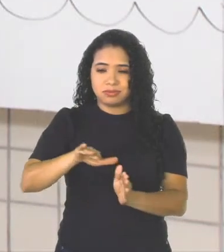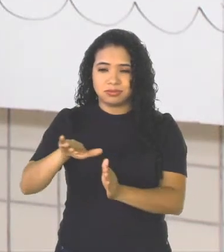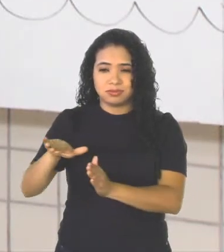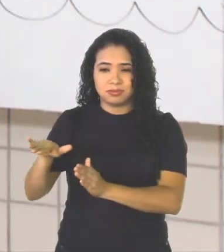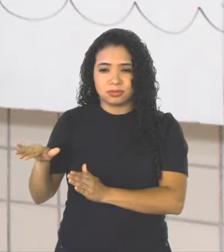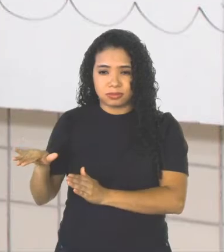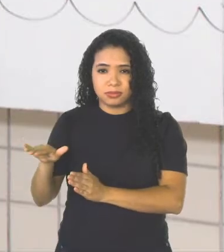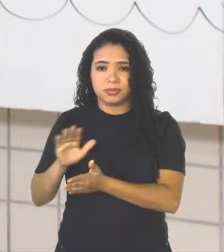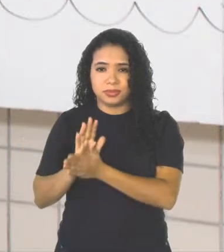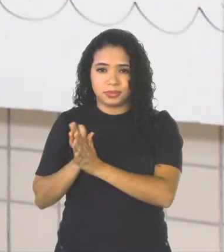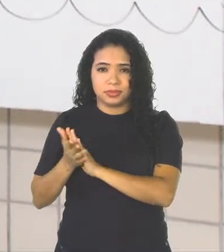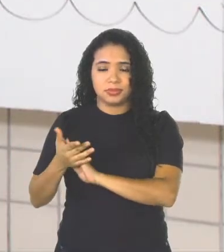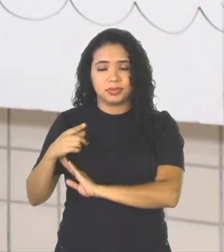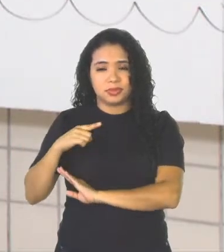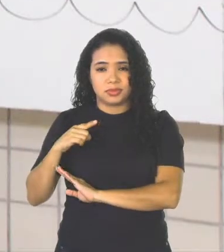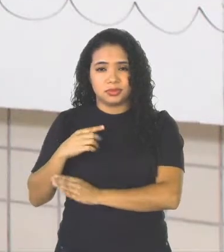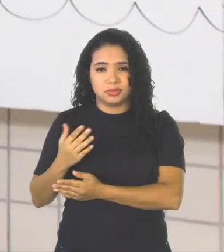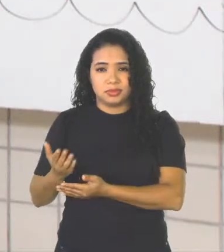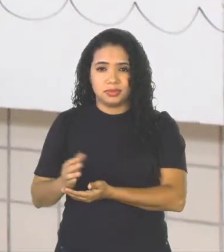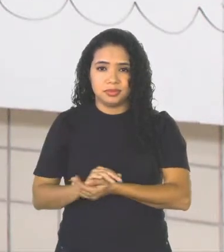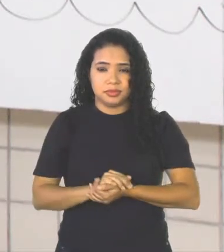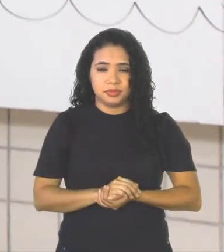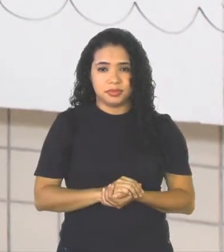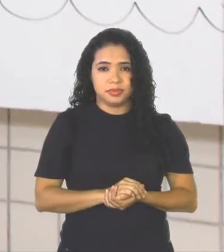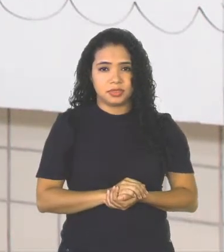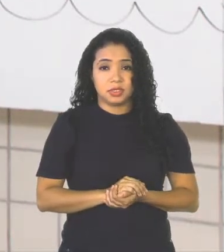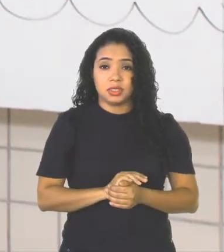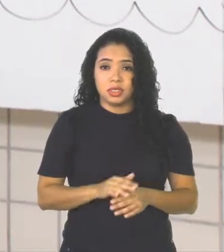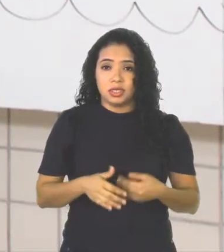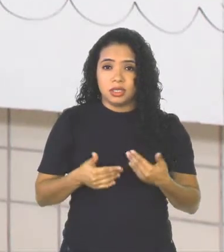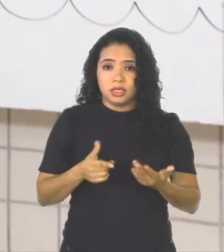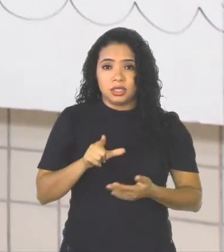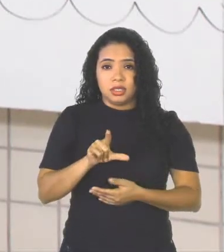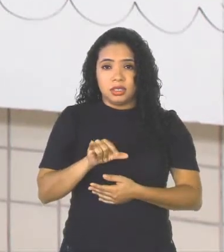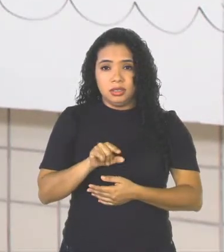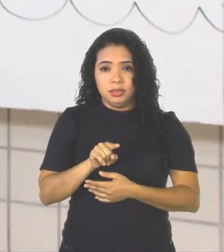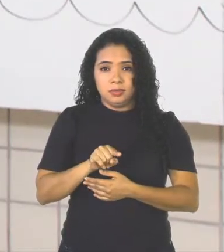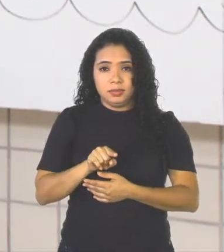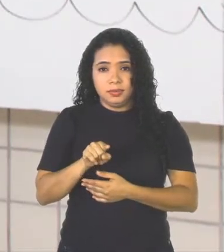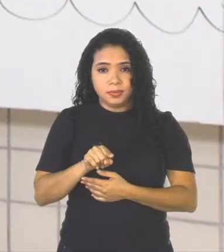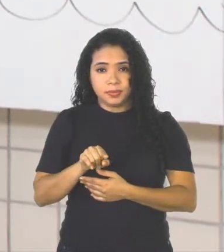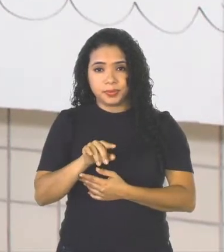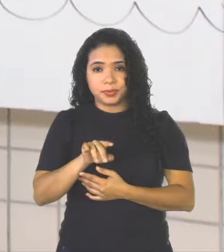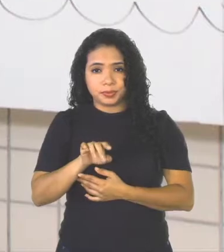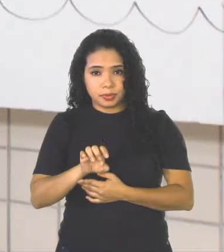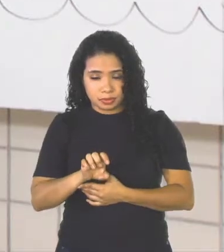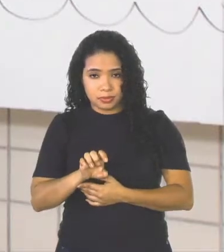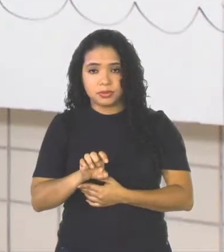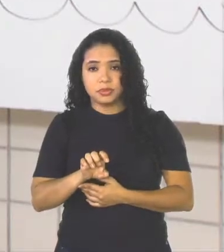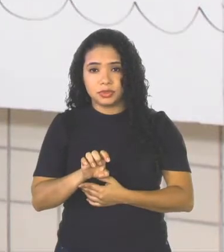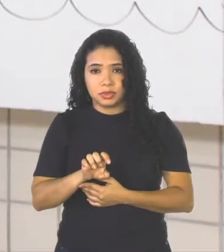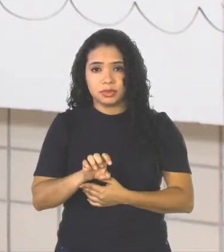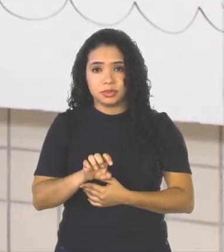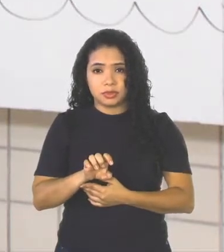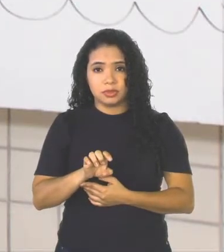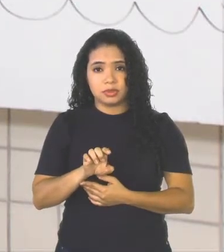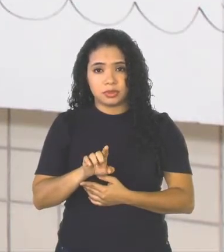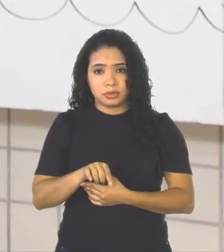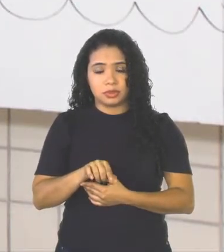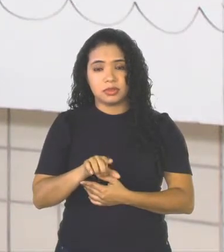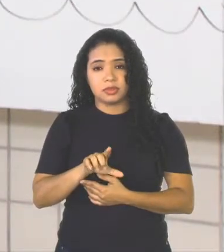tempo todo. E nesse trecho fica bem claro isso. Então a Lizzie, que é a Elizabeth Bennet aí nessa narrativa,